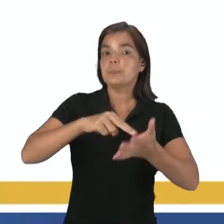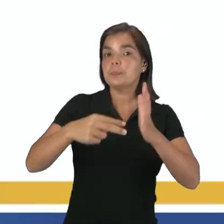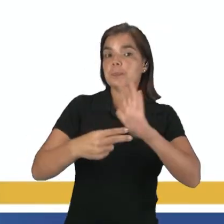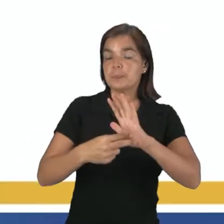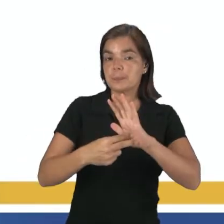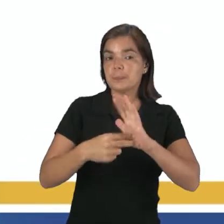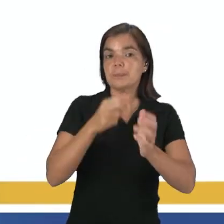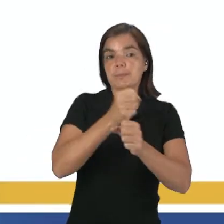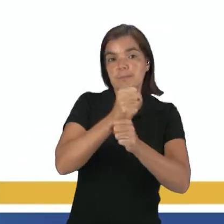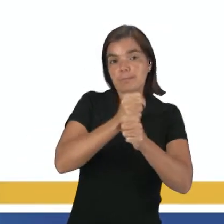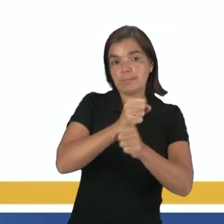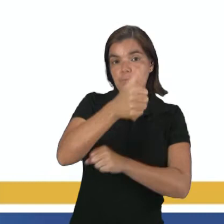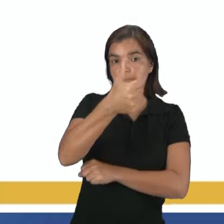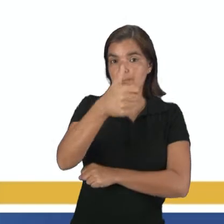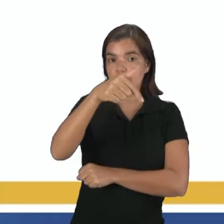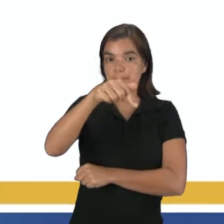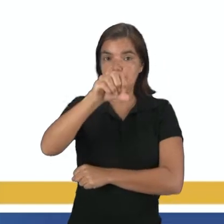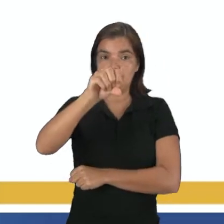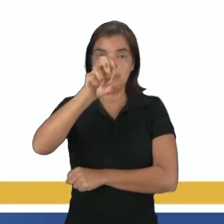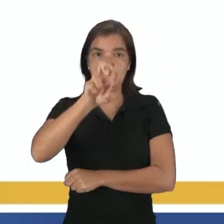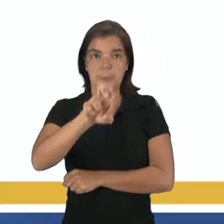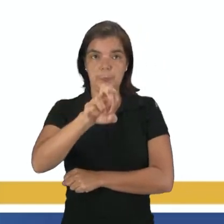Diretório, dando-se de